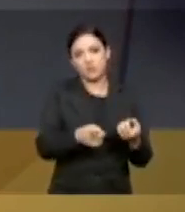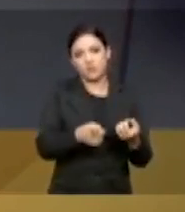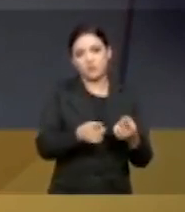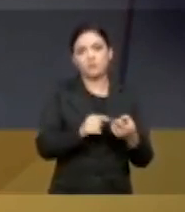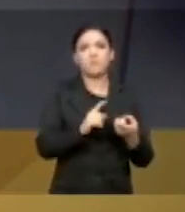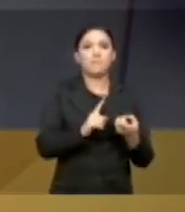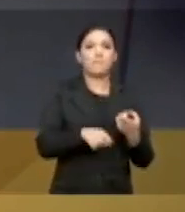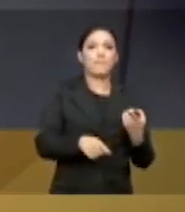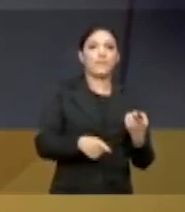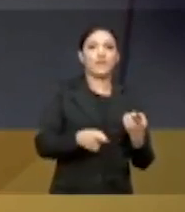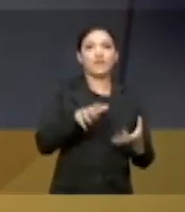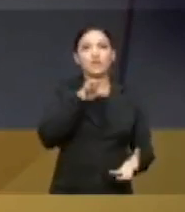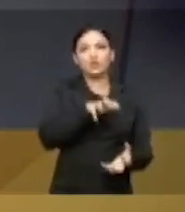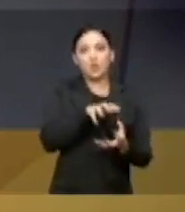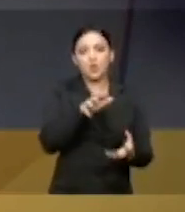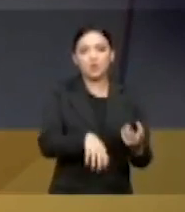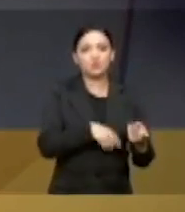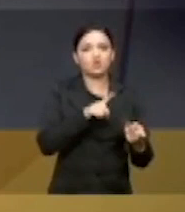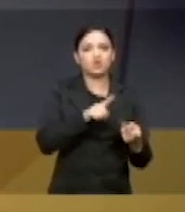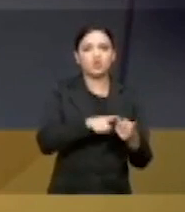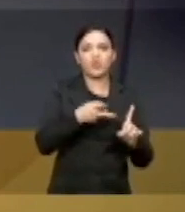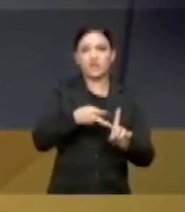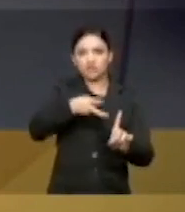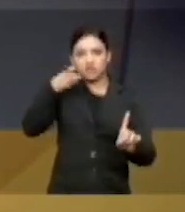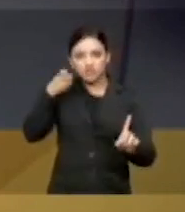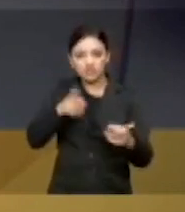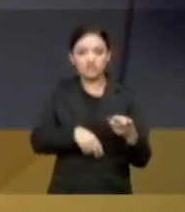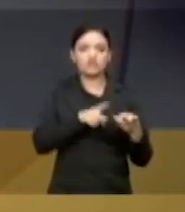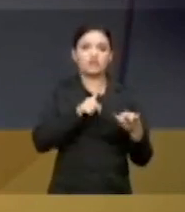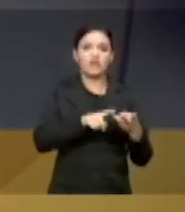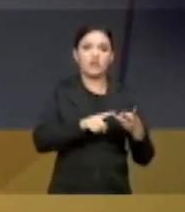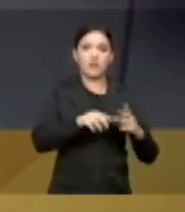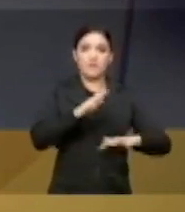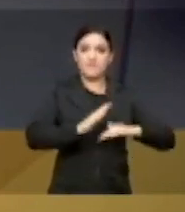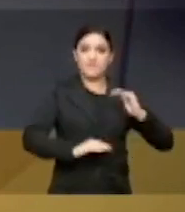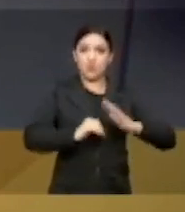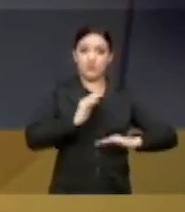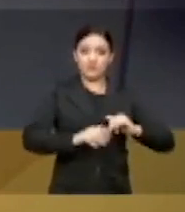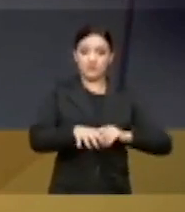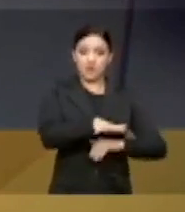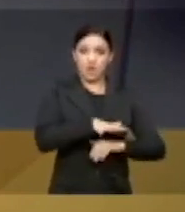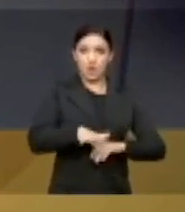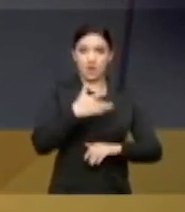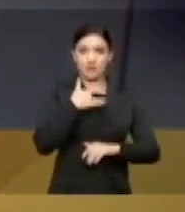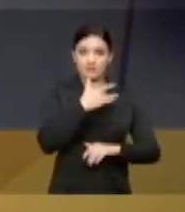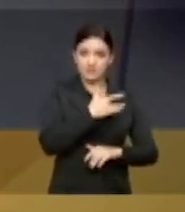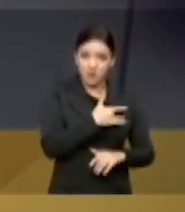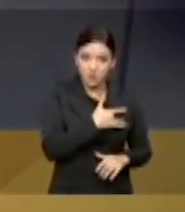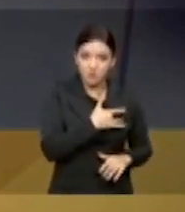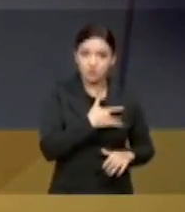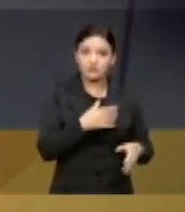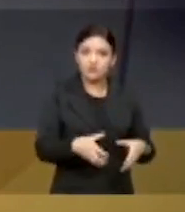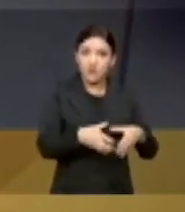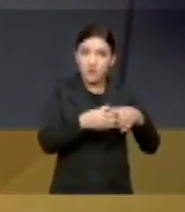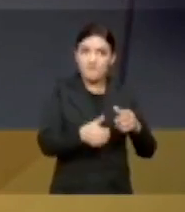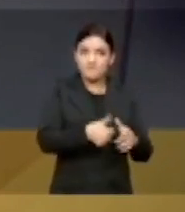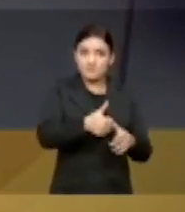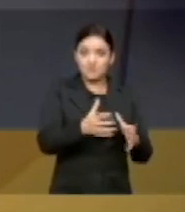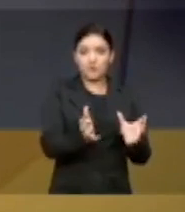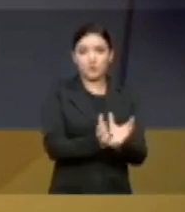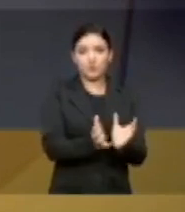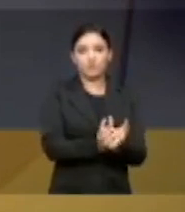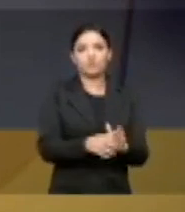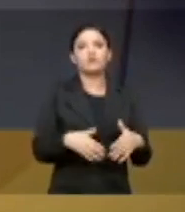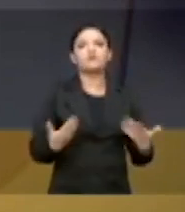só, idosos, indígenas, profissionais da saúde, o que por si só torna despiciando o debate